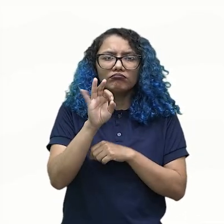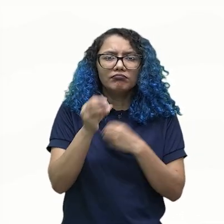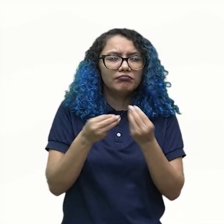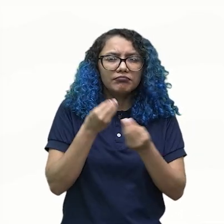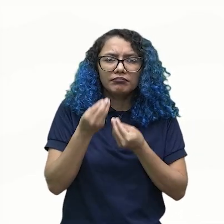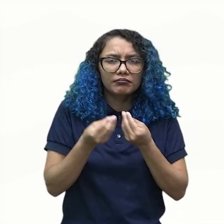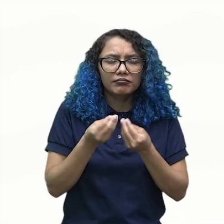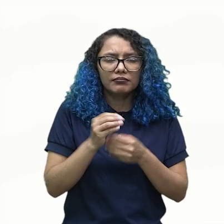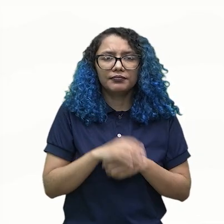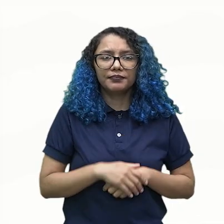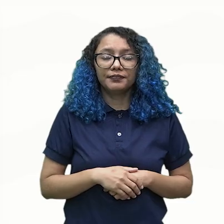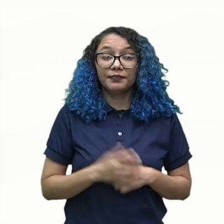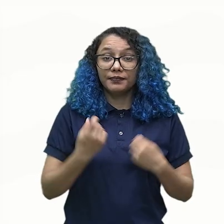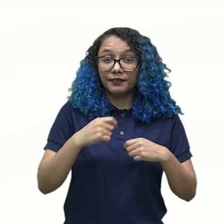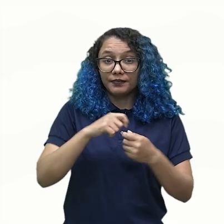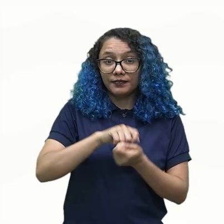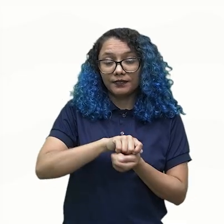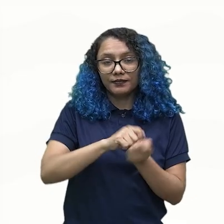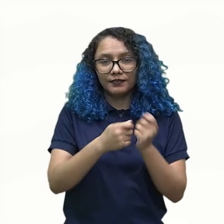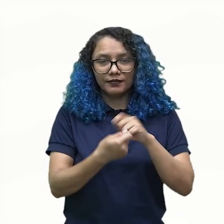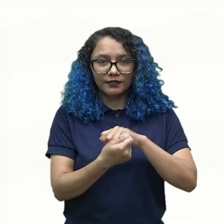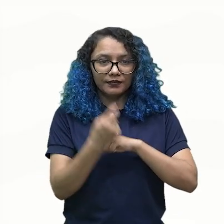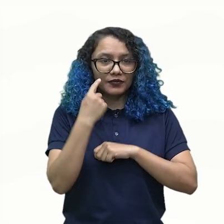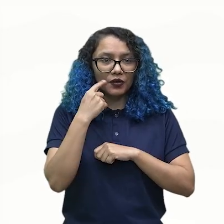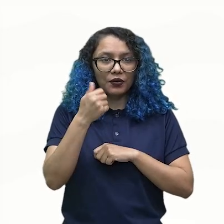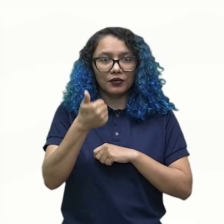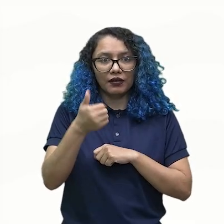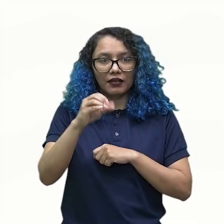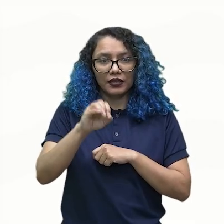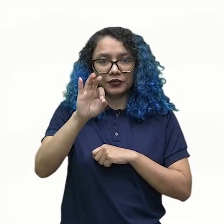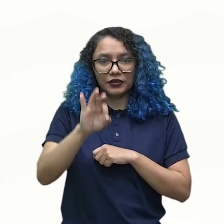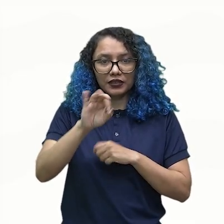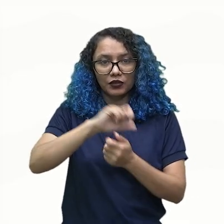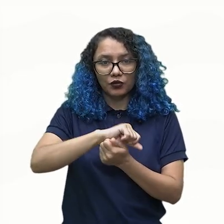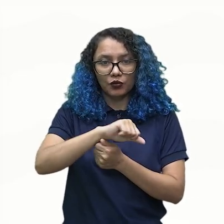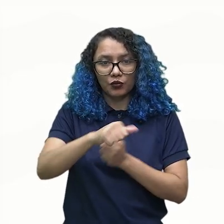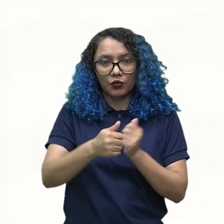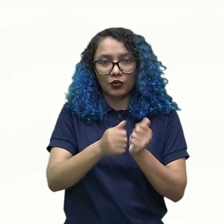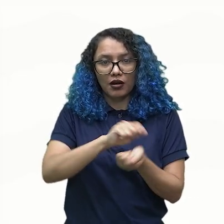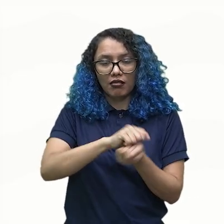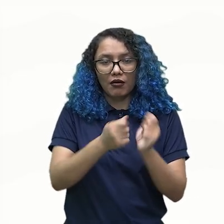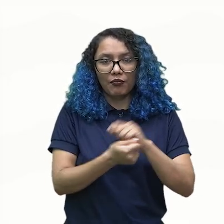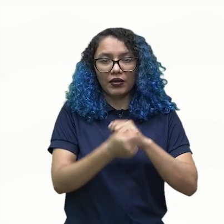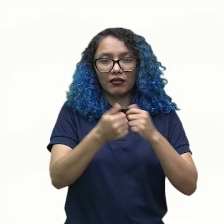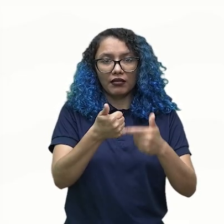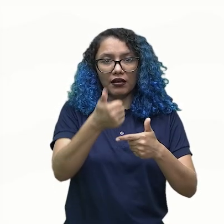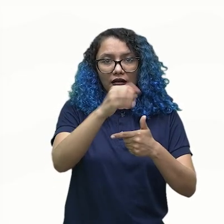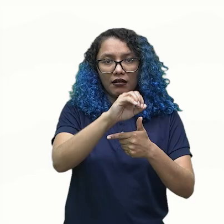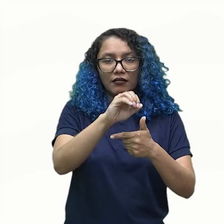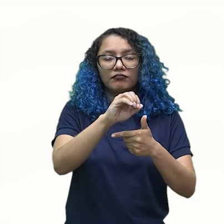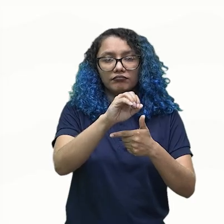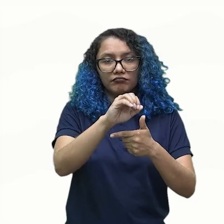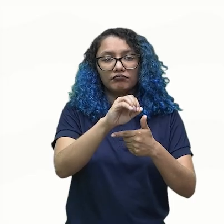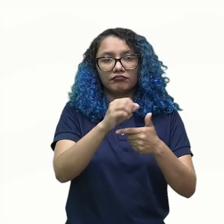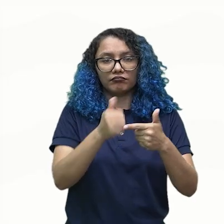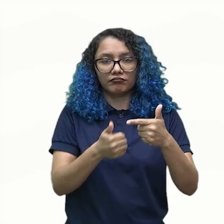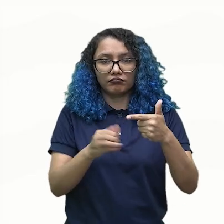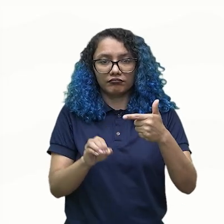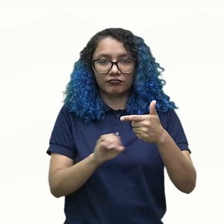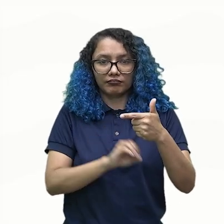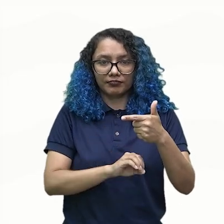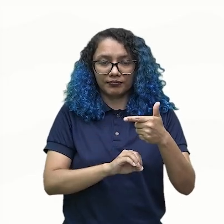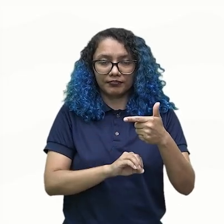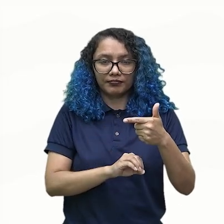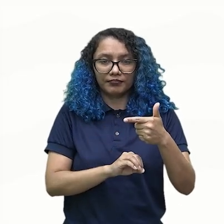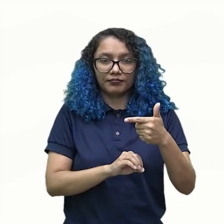Você primeiro transforma os 10% em fração, então vou ter 10%, que é 10 sobre 100, tá?